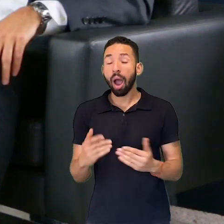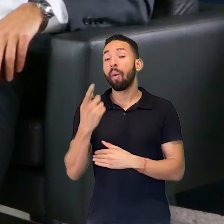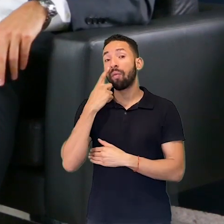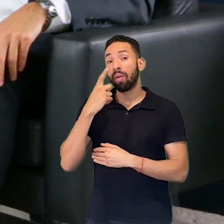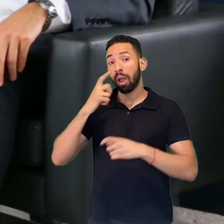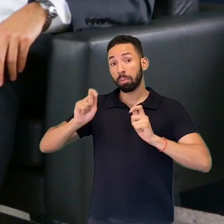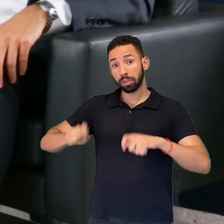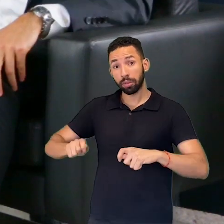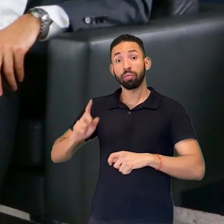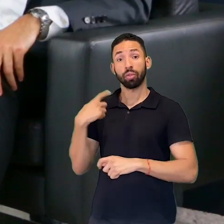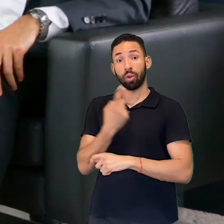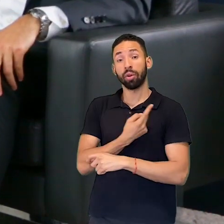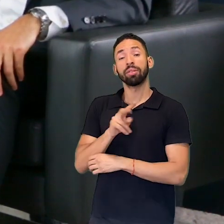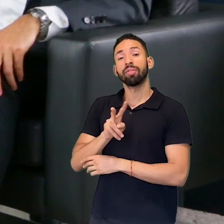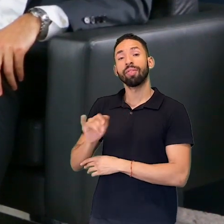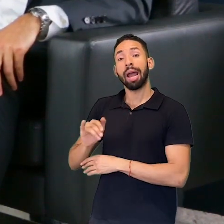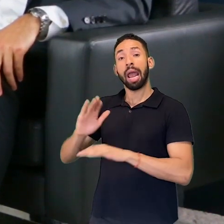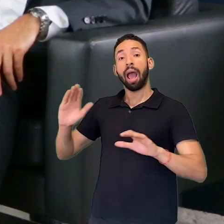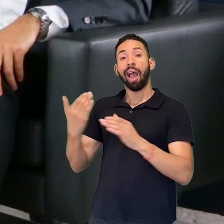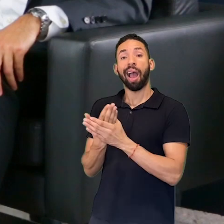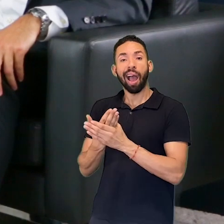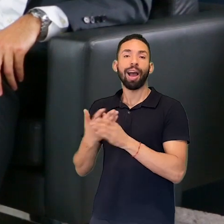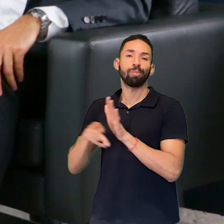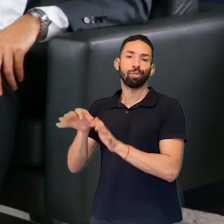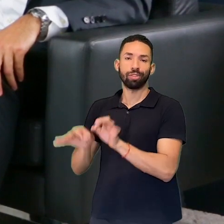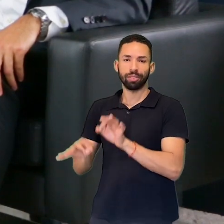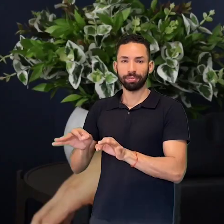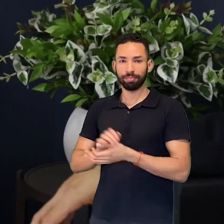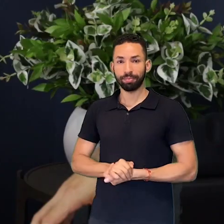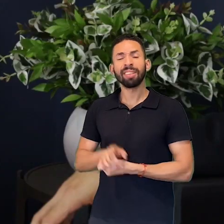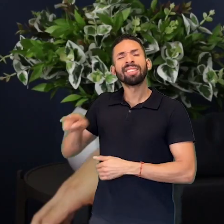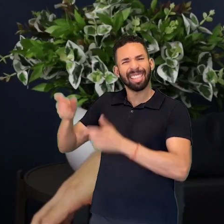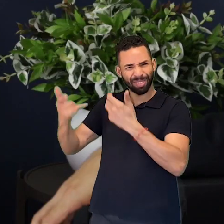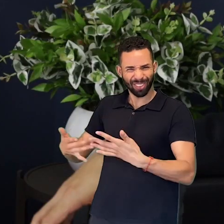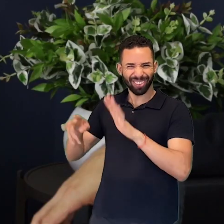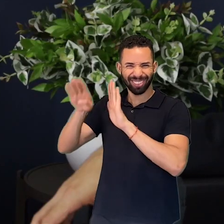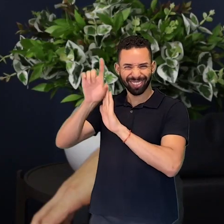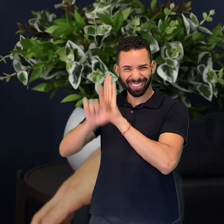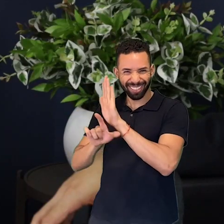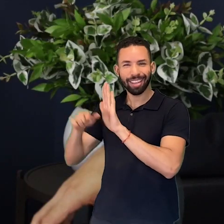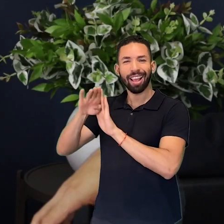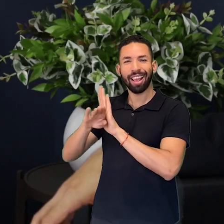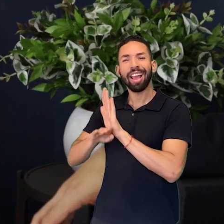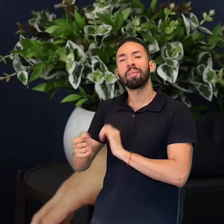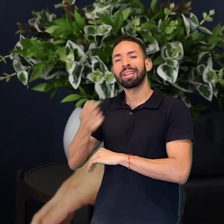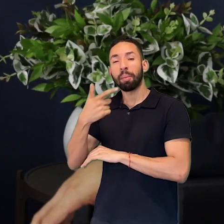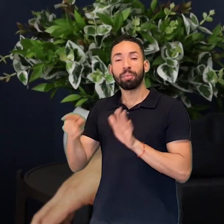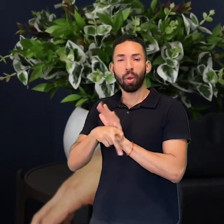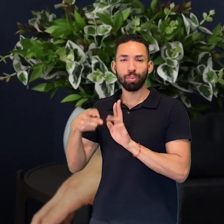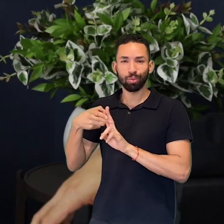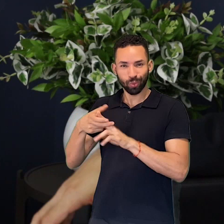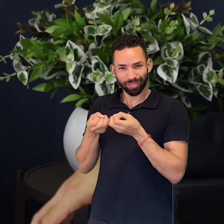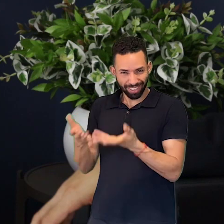verificando a possibilidade, nós entraremos com uma ação judicial. Você até citou na sua fala a questão dessa lista, né, de